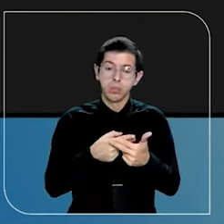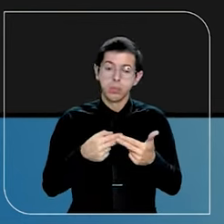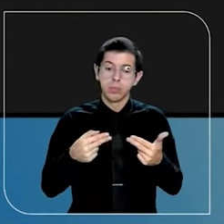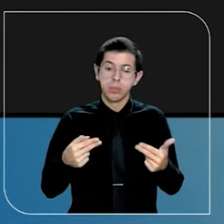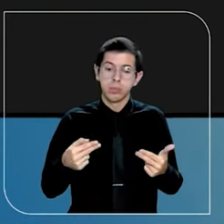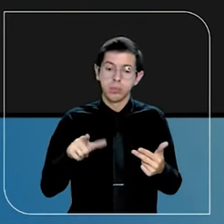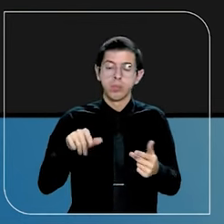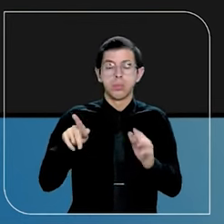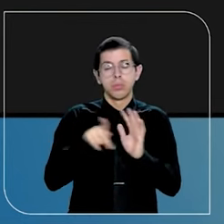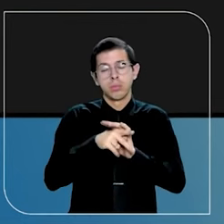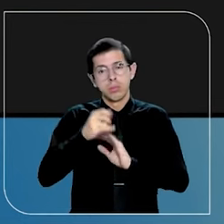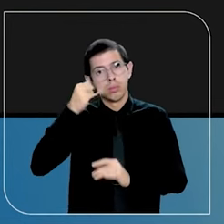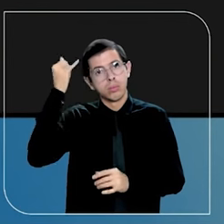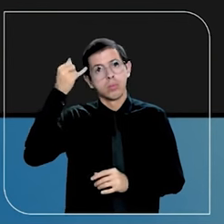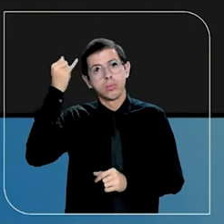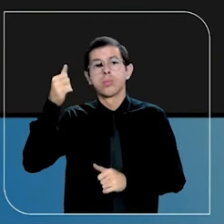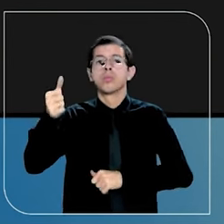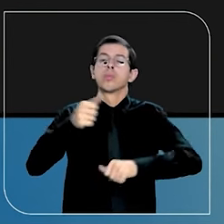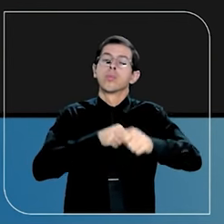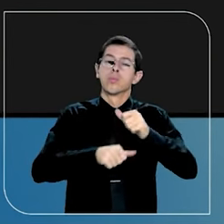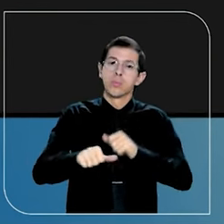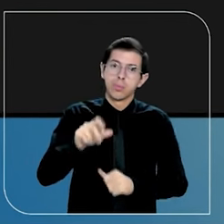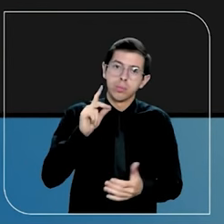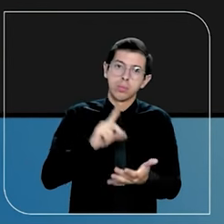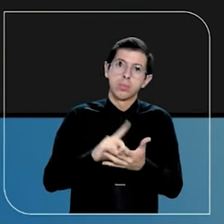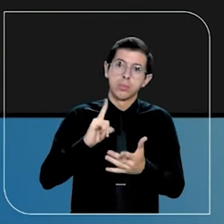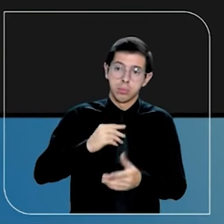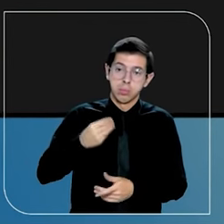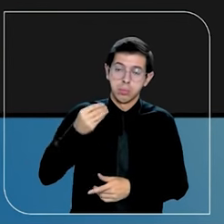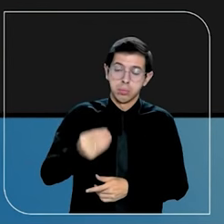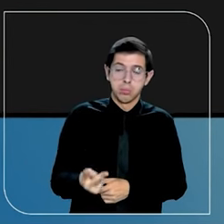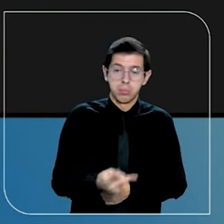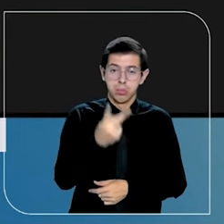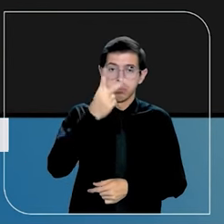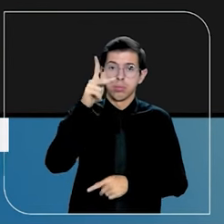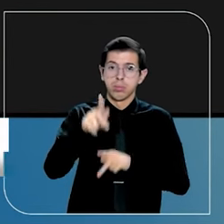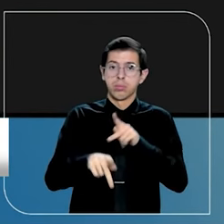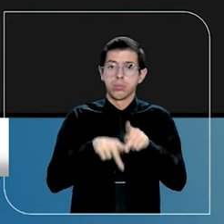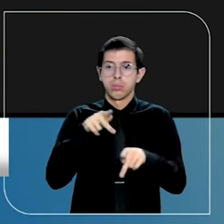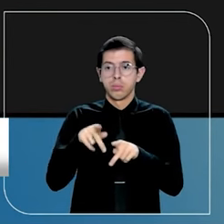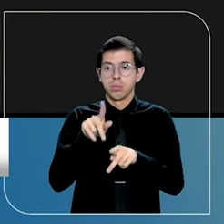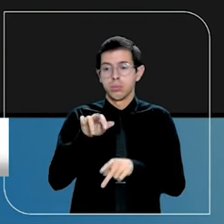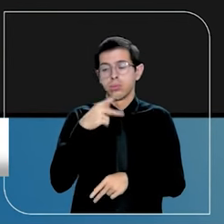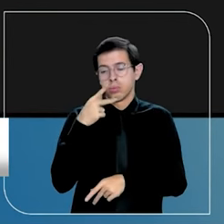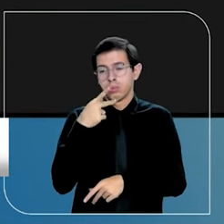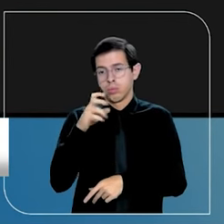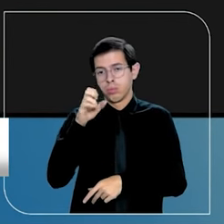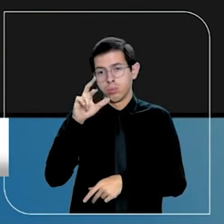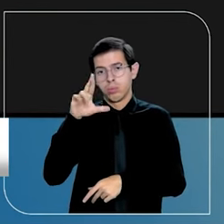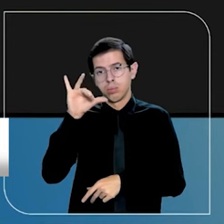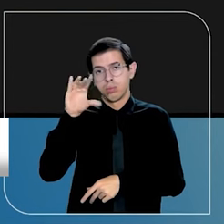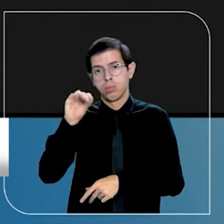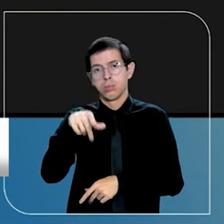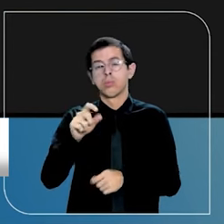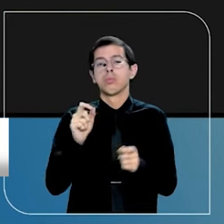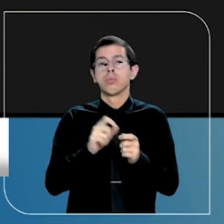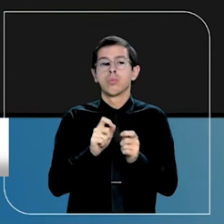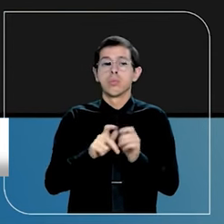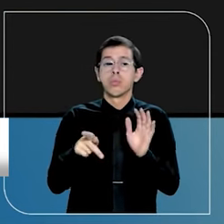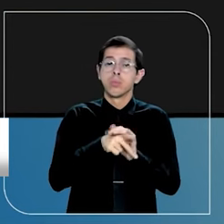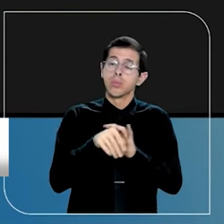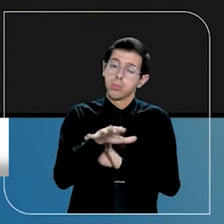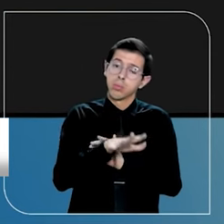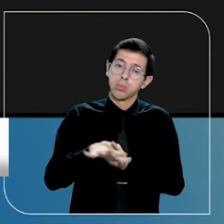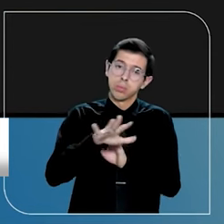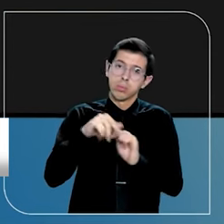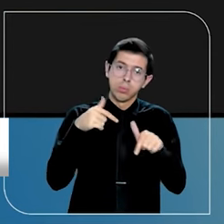muitas das ideias e das mudanças, na verdade, que trazem valor público, como bem disse o Eduardo, elas são feitas no ambiente de trabalho.